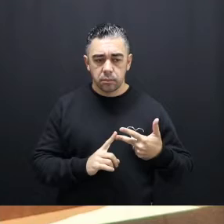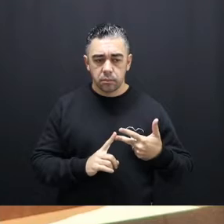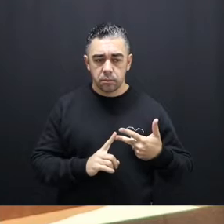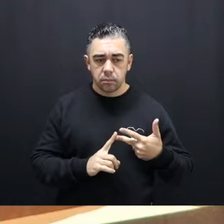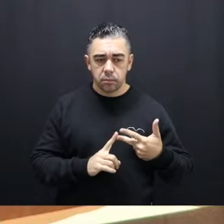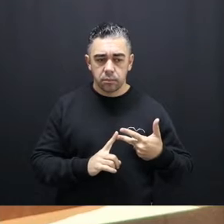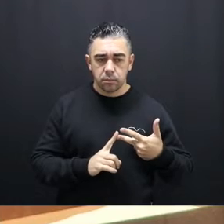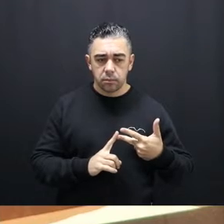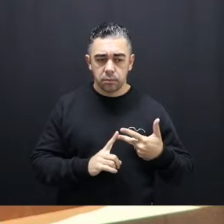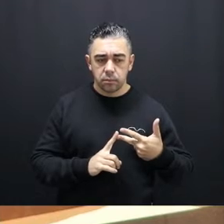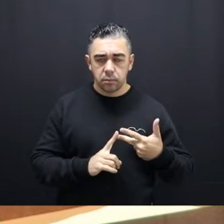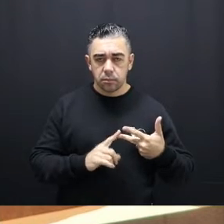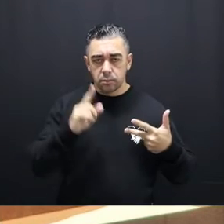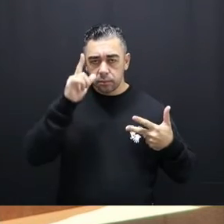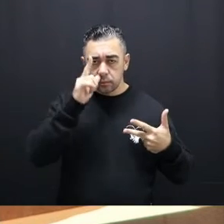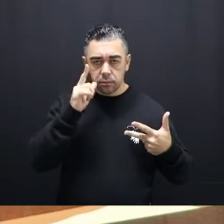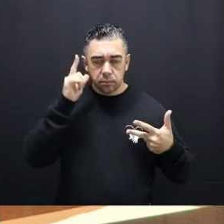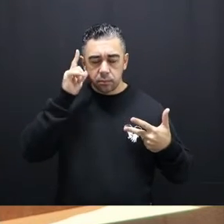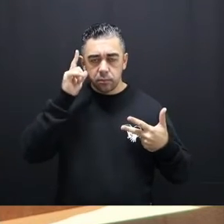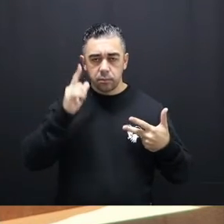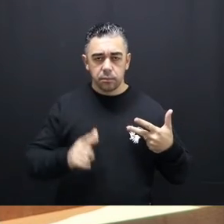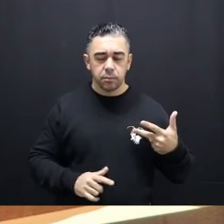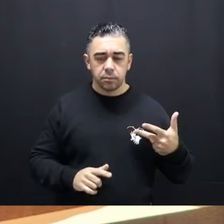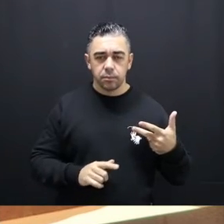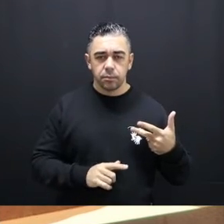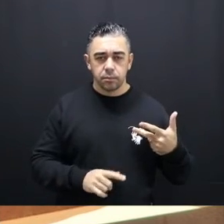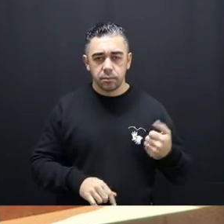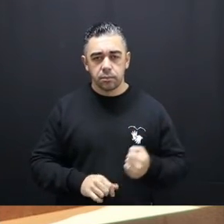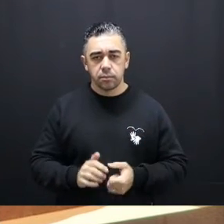o vereador Luís Monteiro